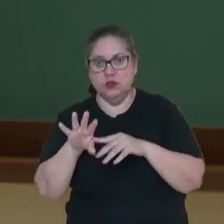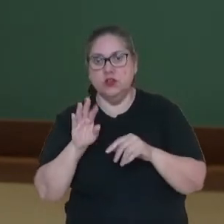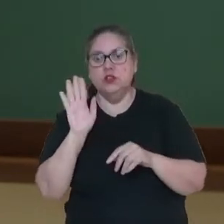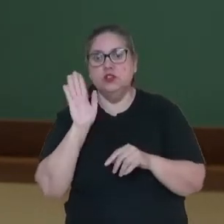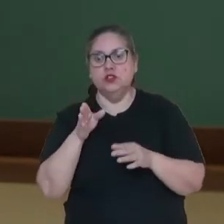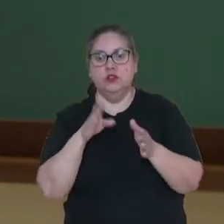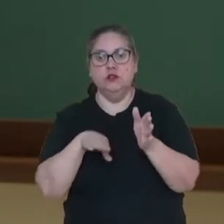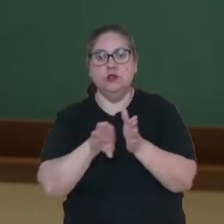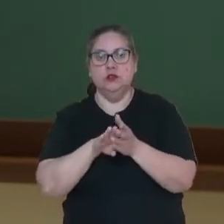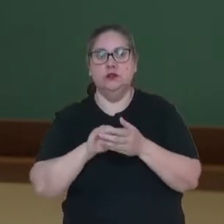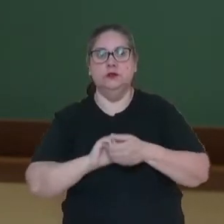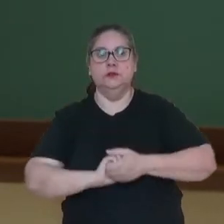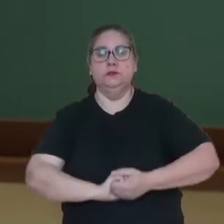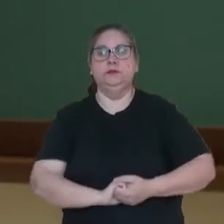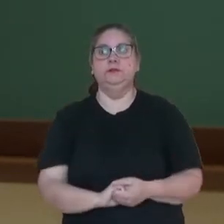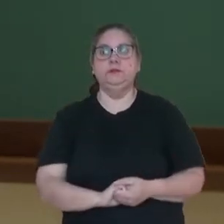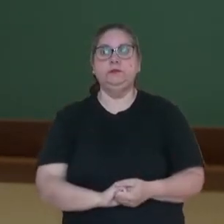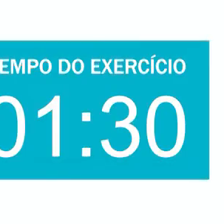A gente já volta.